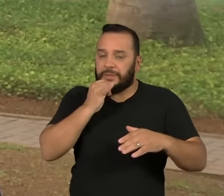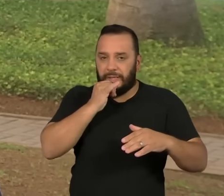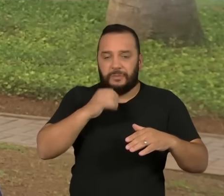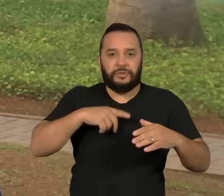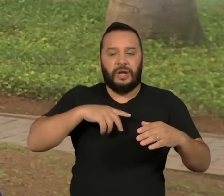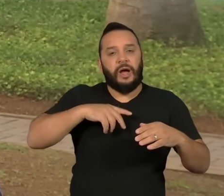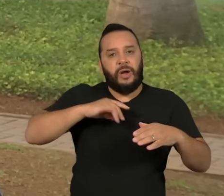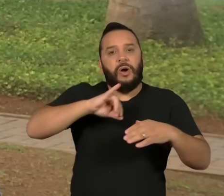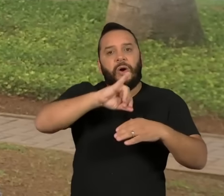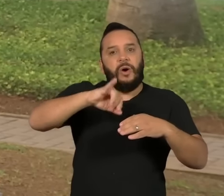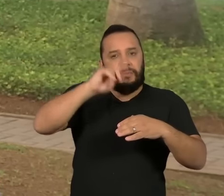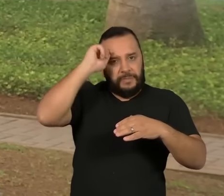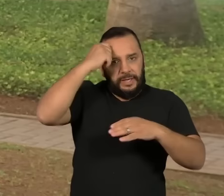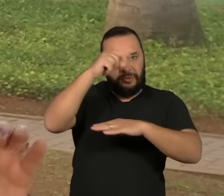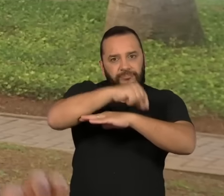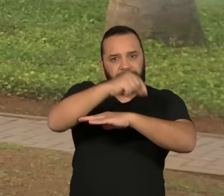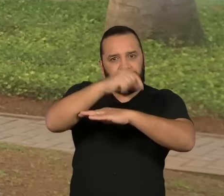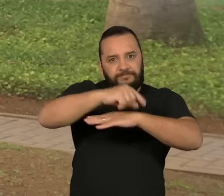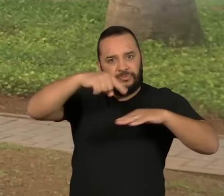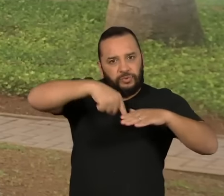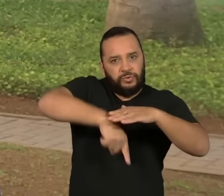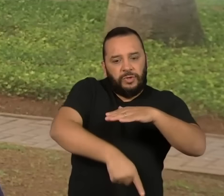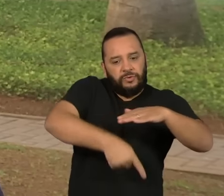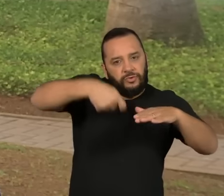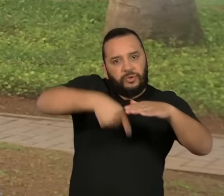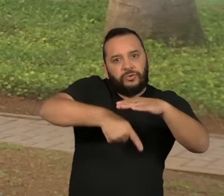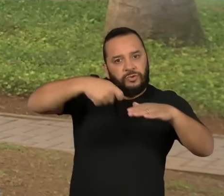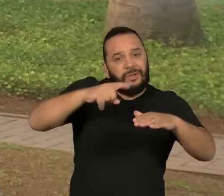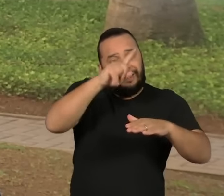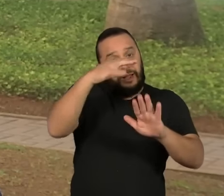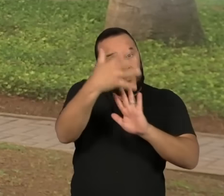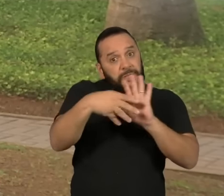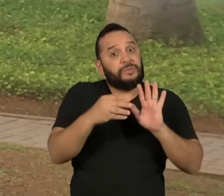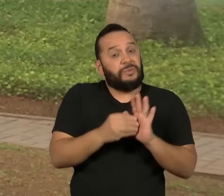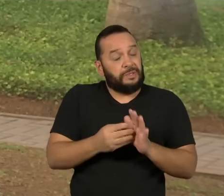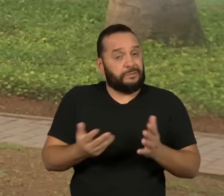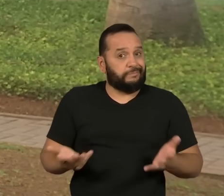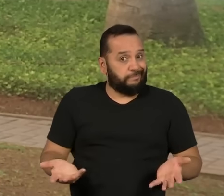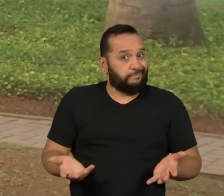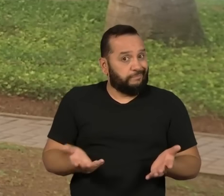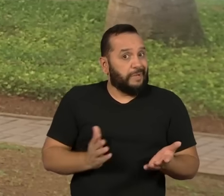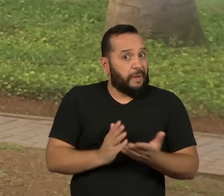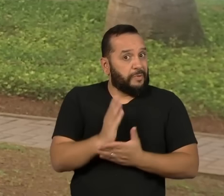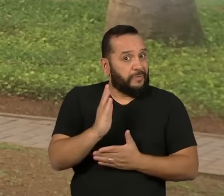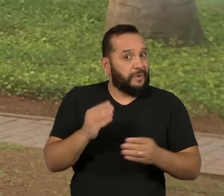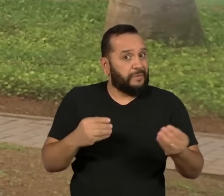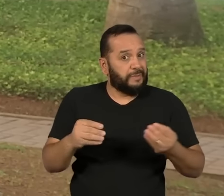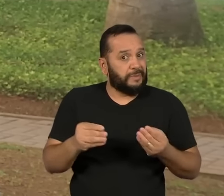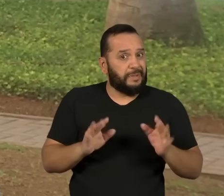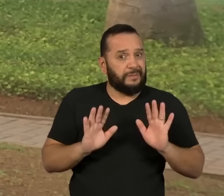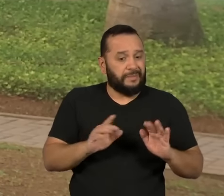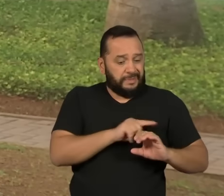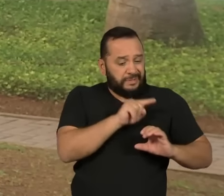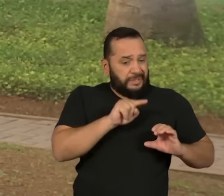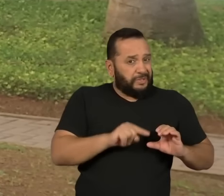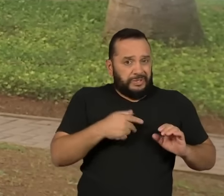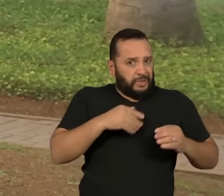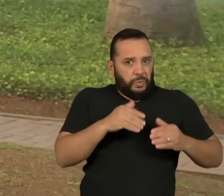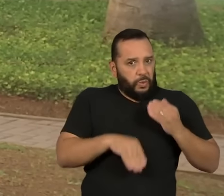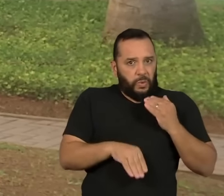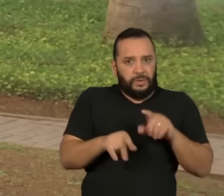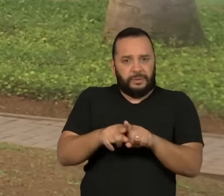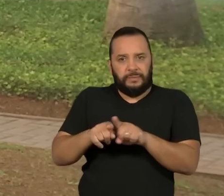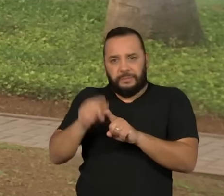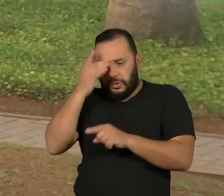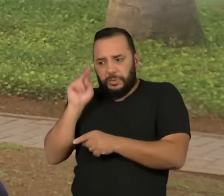petróleo na foz do Rio Amazonas. Nesse caso, cientistas e ambientalistas condenam a extração do combustível,